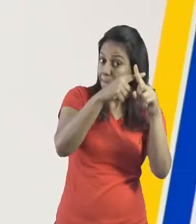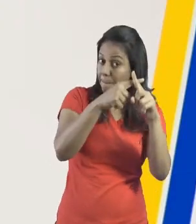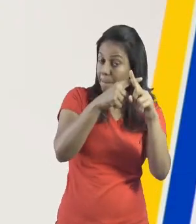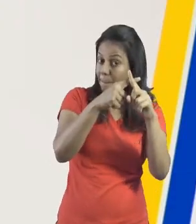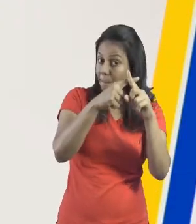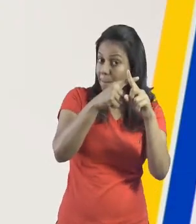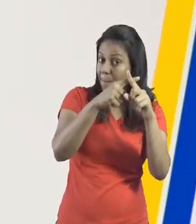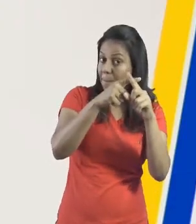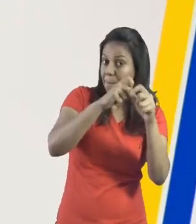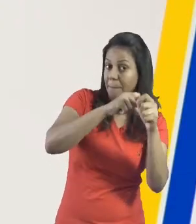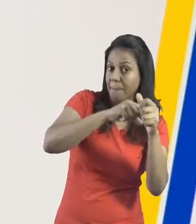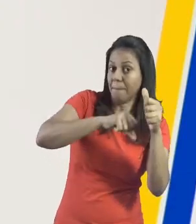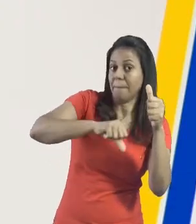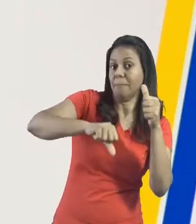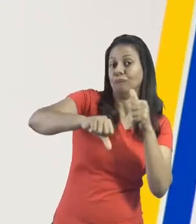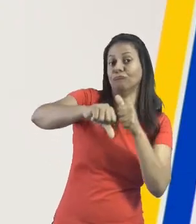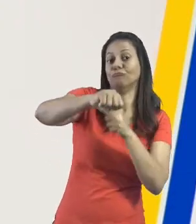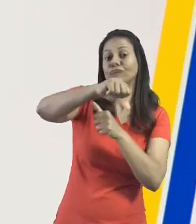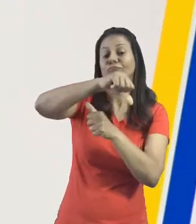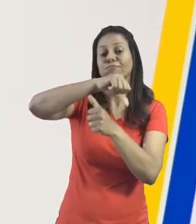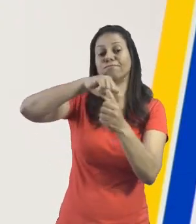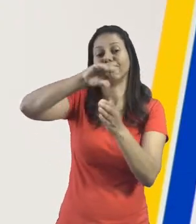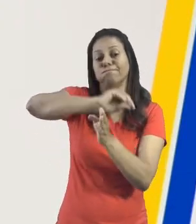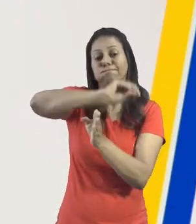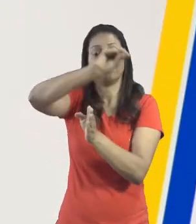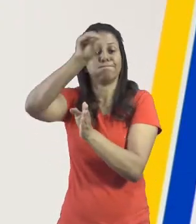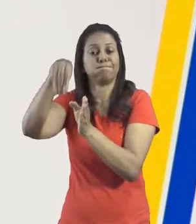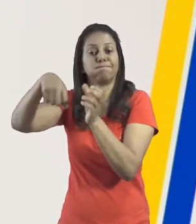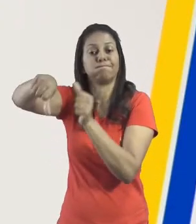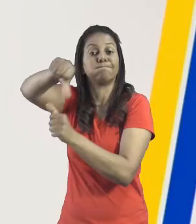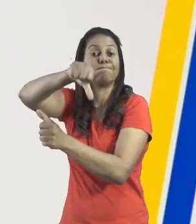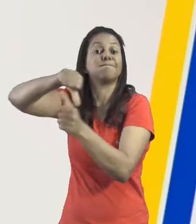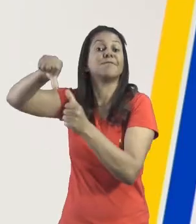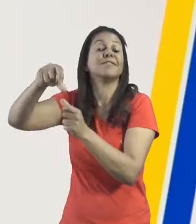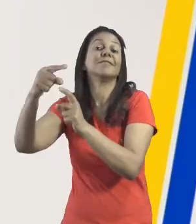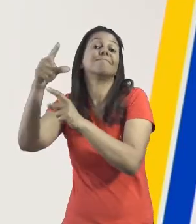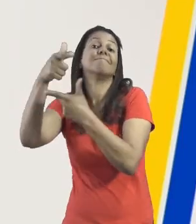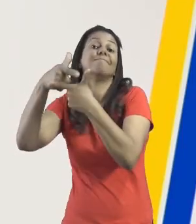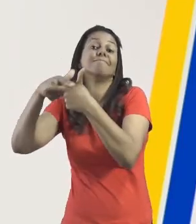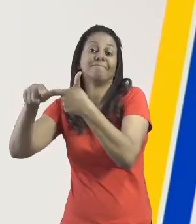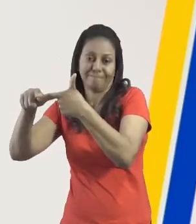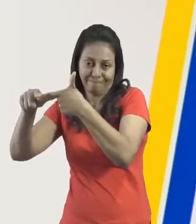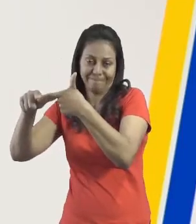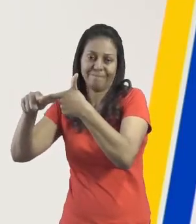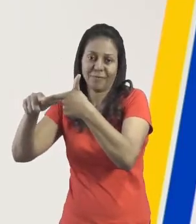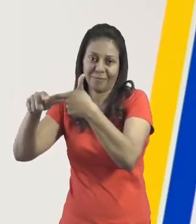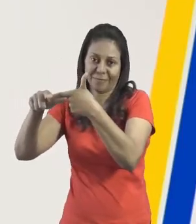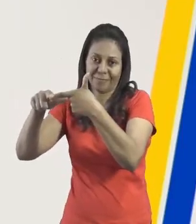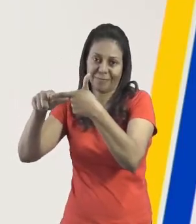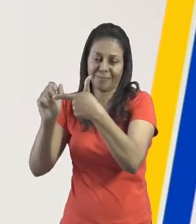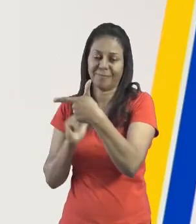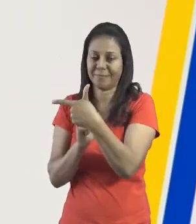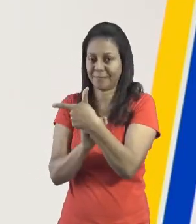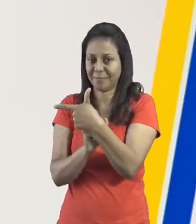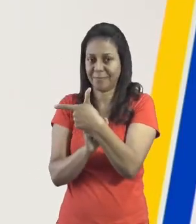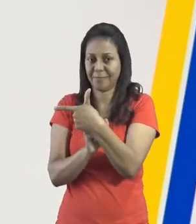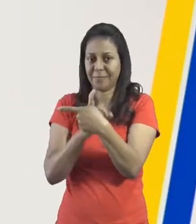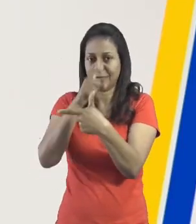Multiplicando. Se ele está multiplicando, nós passamos ele para o outro lado, ele dividindo. E aí vamos ficar com